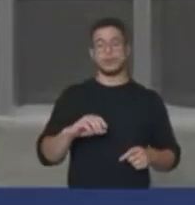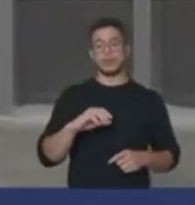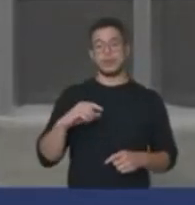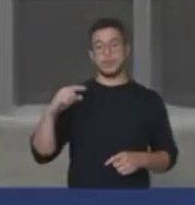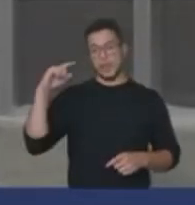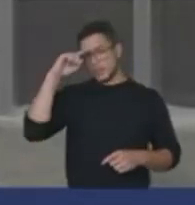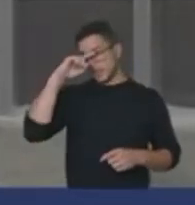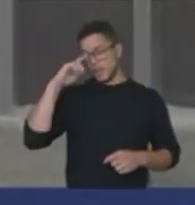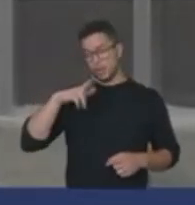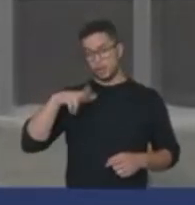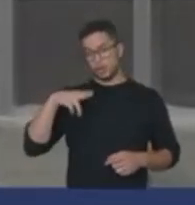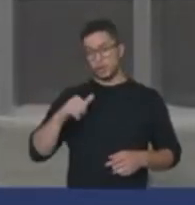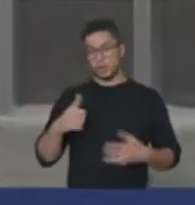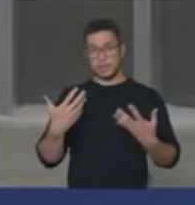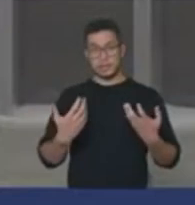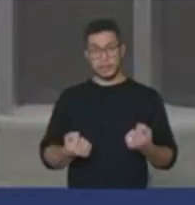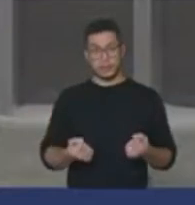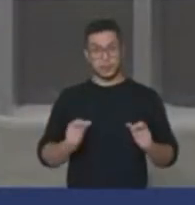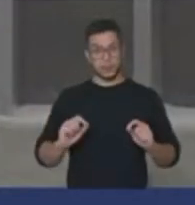Lava Jato.